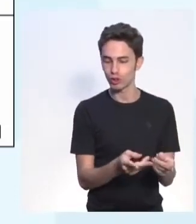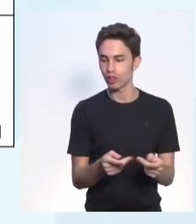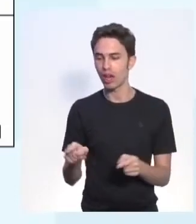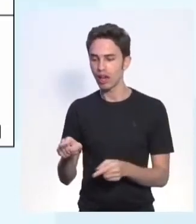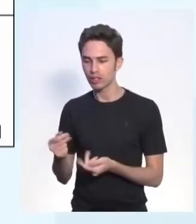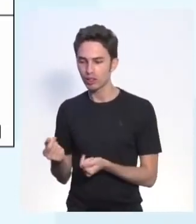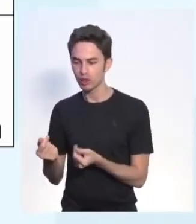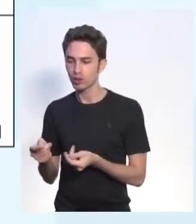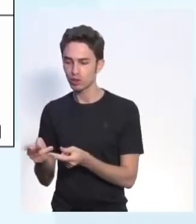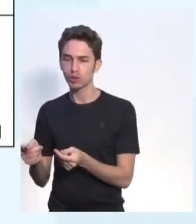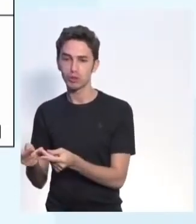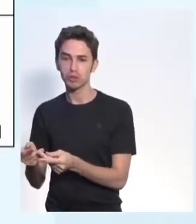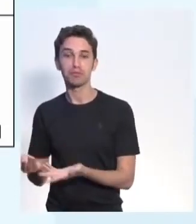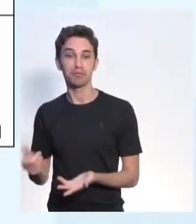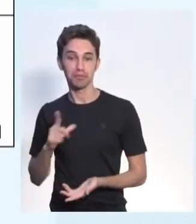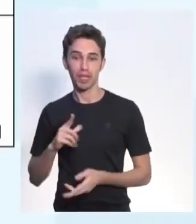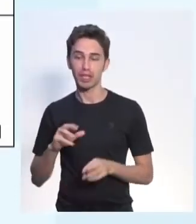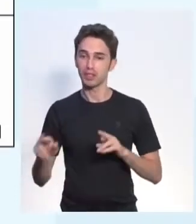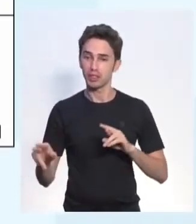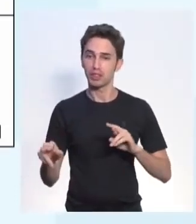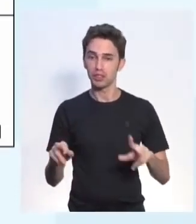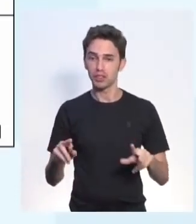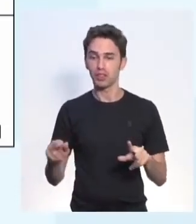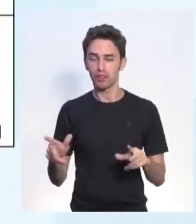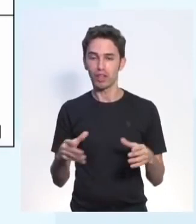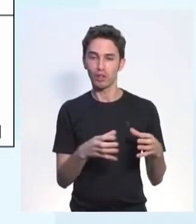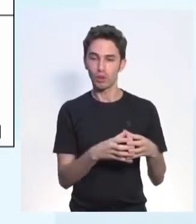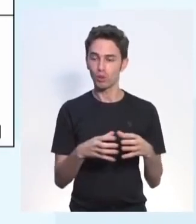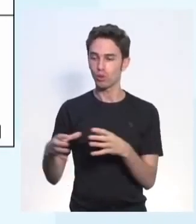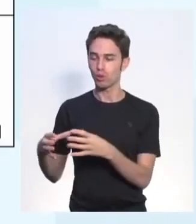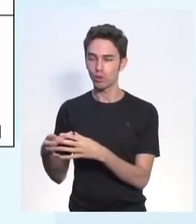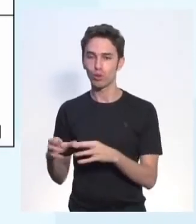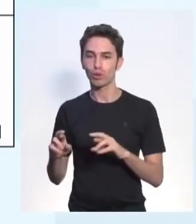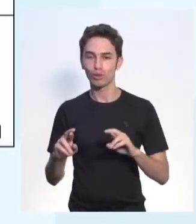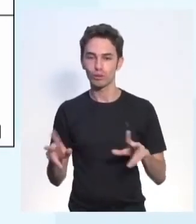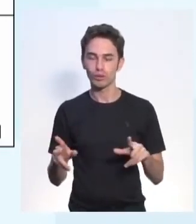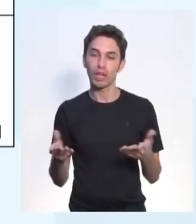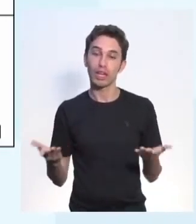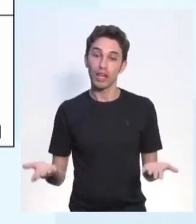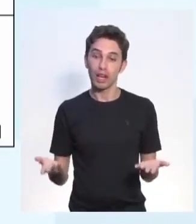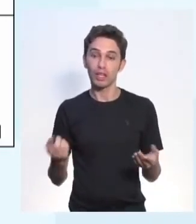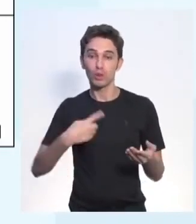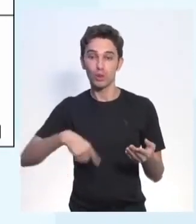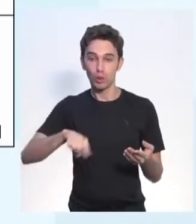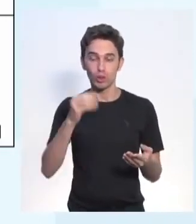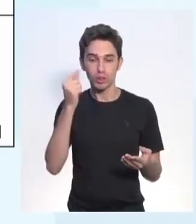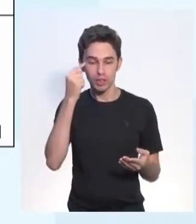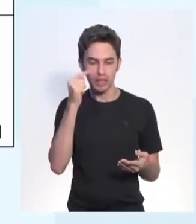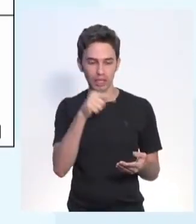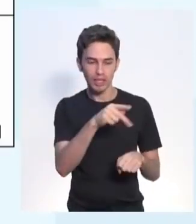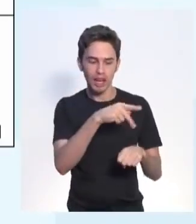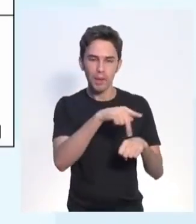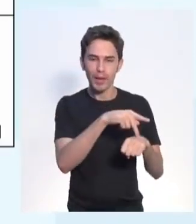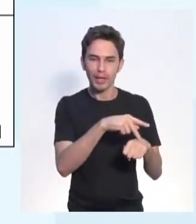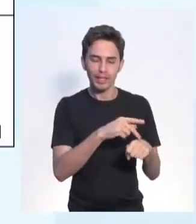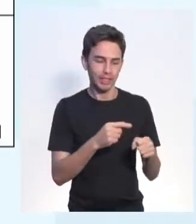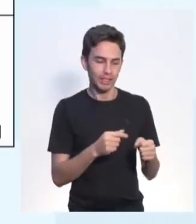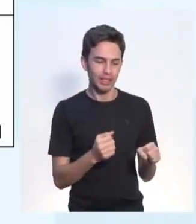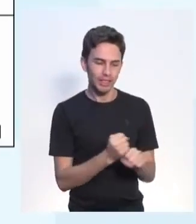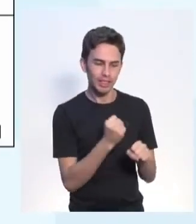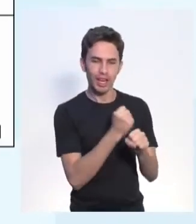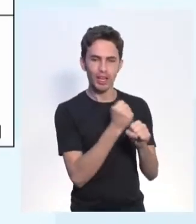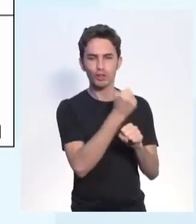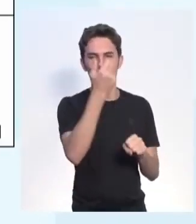são muito importantes dentro desse contexto de reconstrução dos países que estavam diretamente